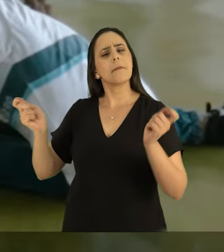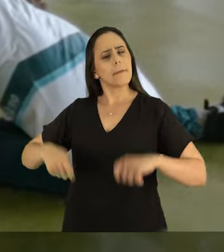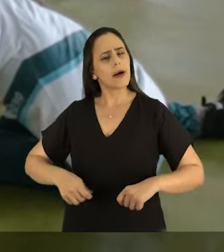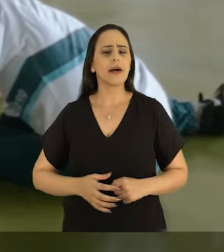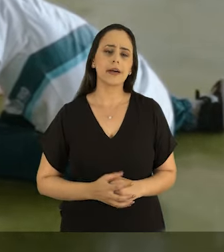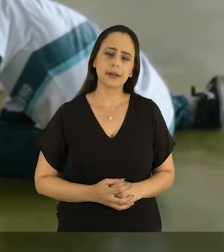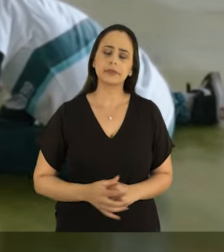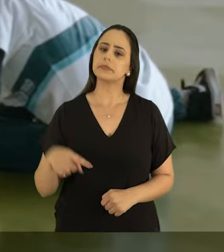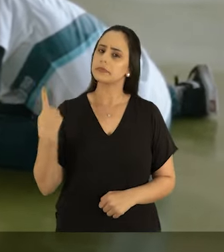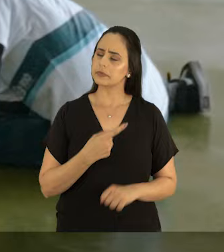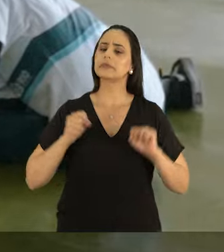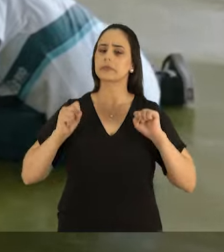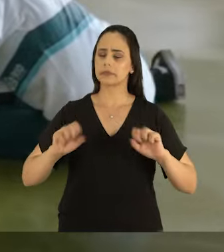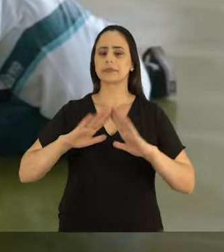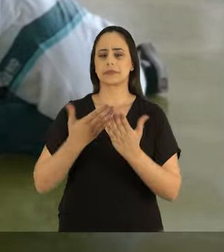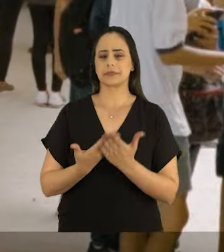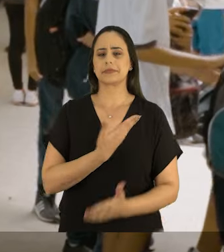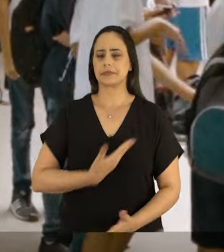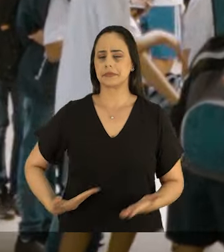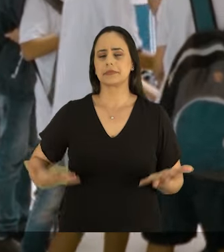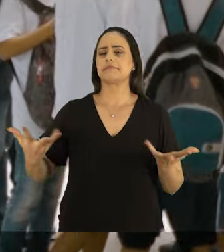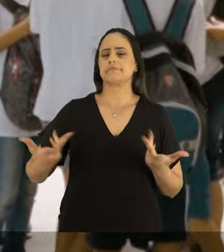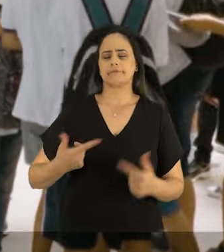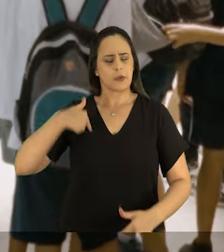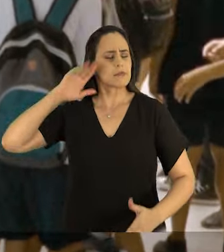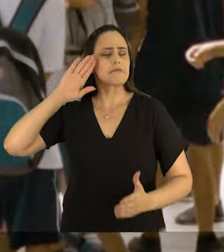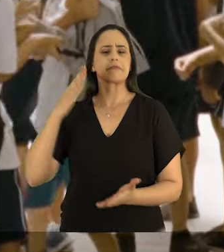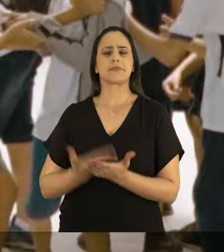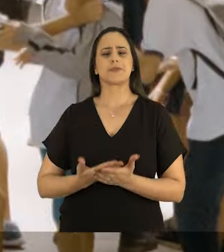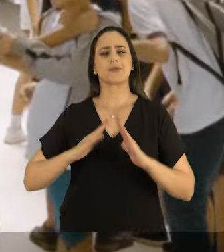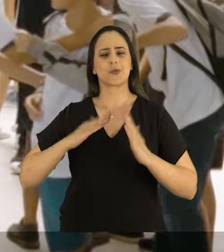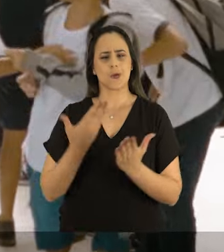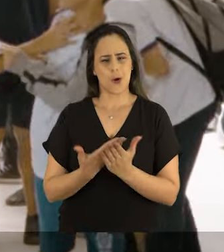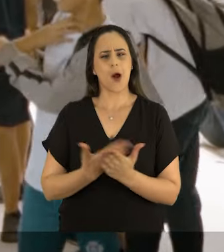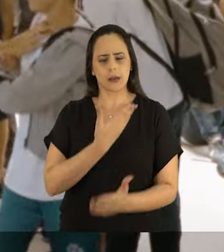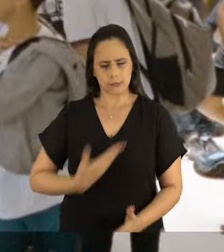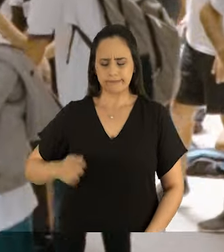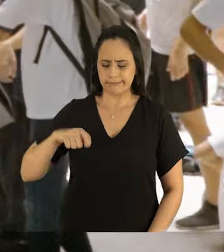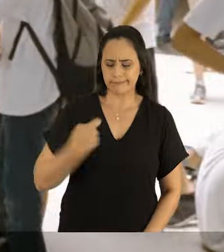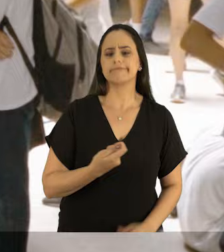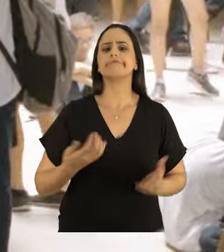ter uma escola pública de qualidade. Eu acredito na escola pública de qualidade.